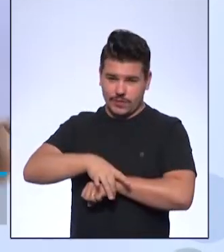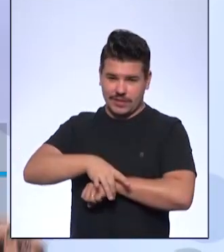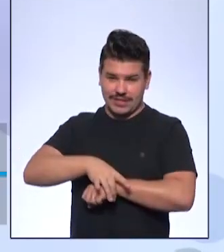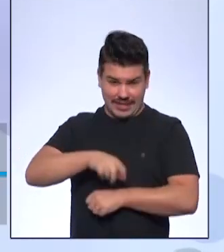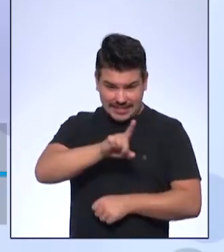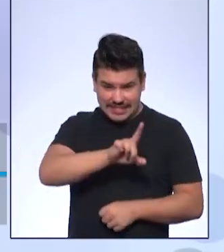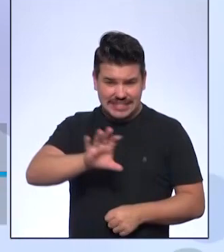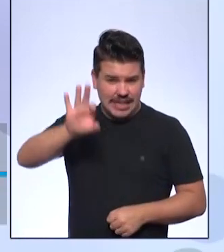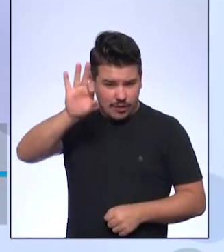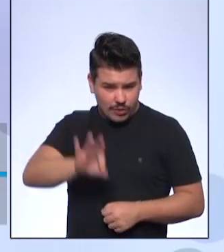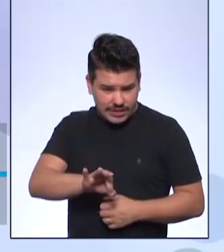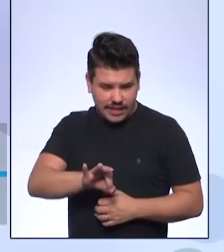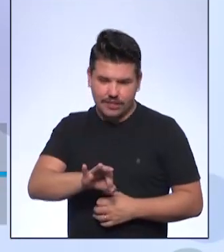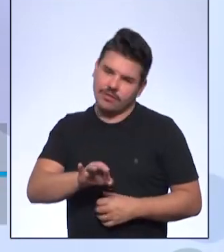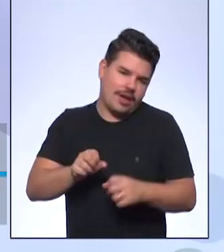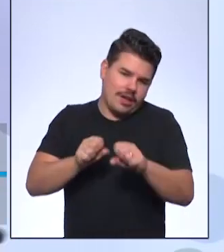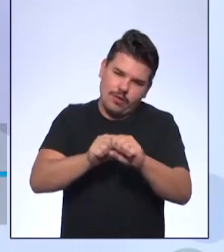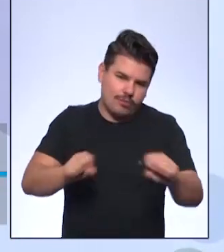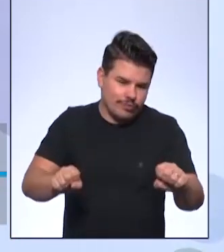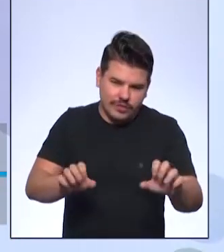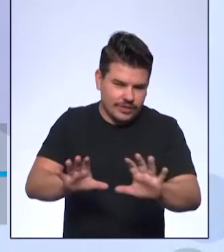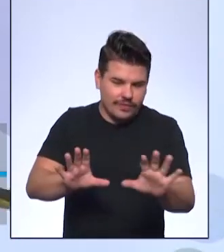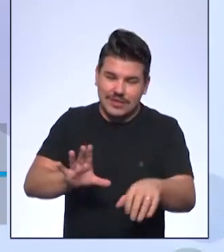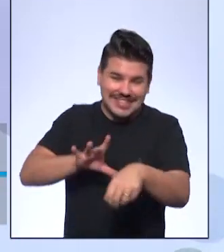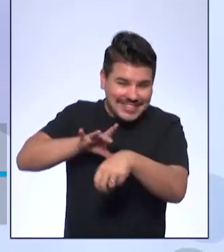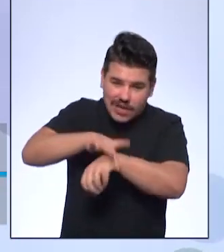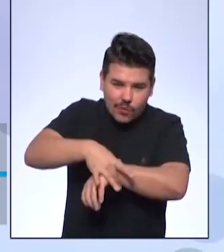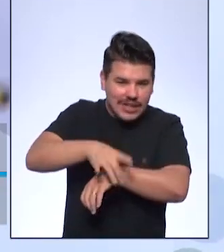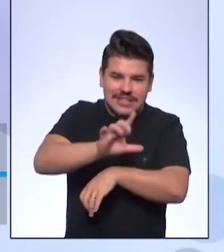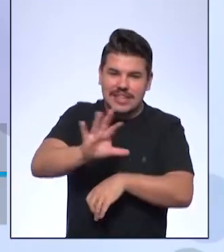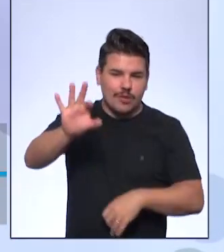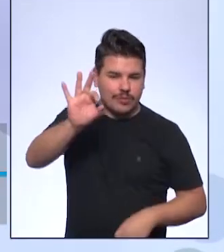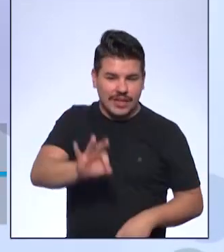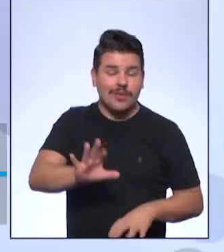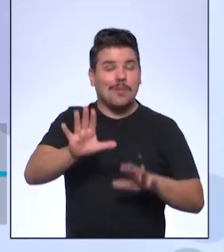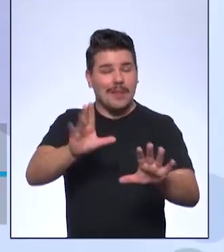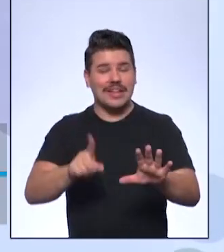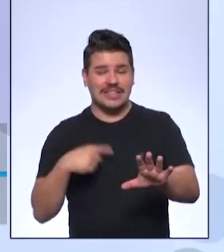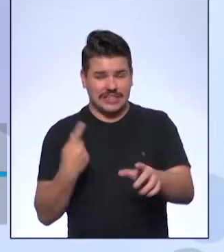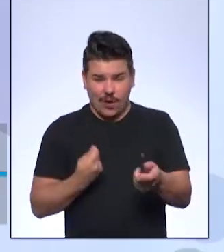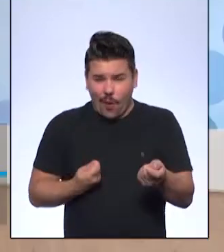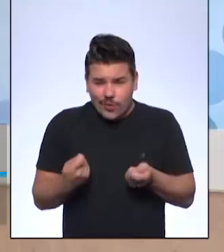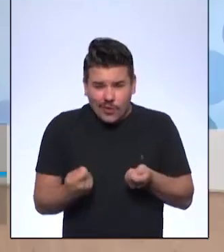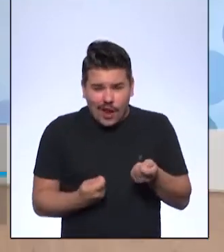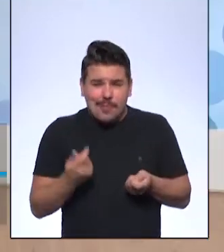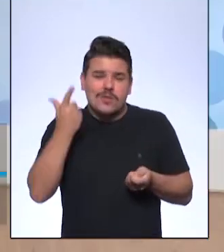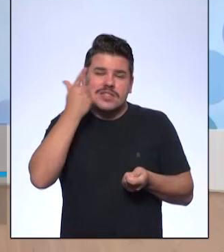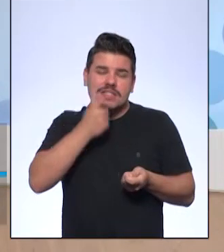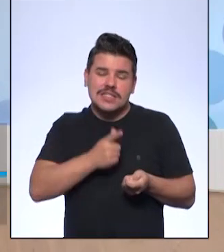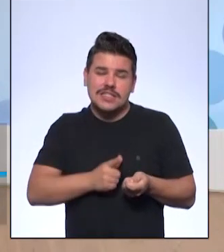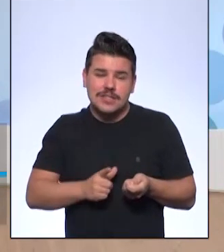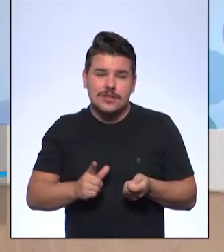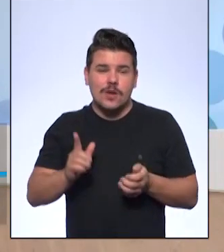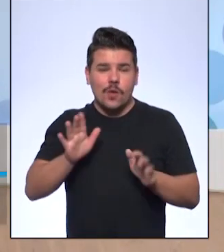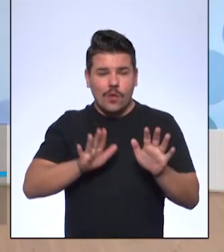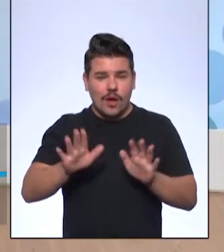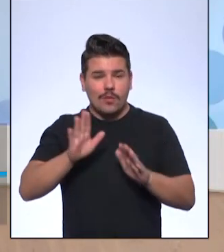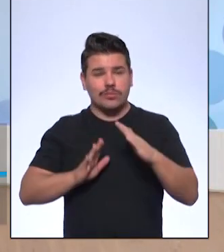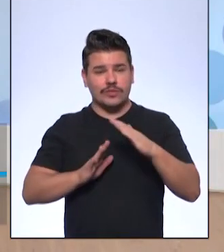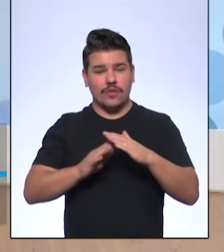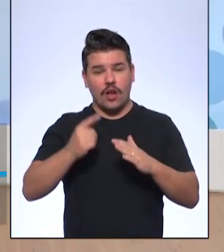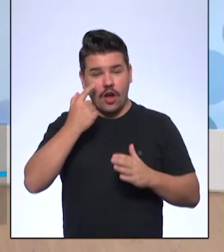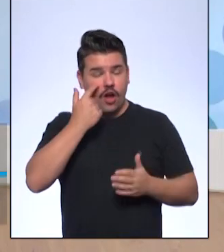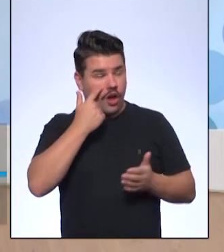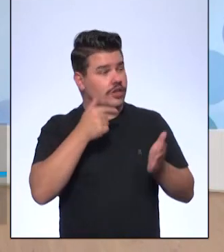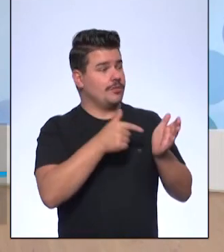100%? Impossível, né? Mas, assim, dentro do possível, o máximo que der. Fabi, quero te mostrar uma coisa. Lembra aquilo que a gente estava